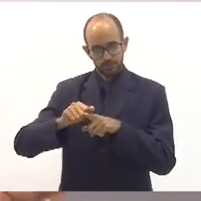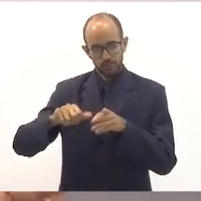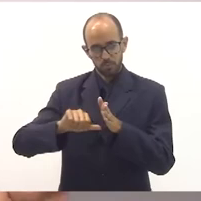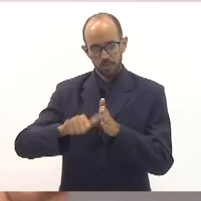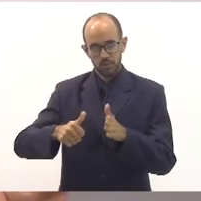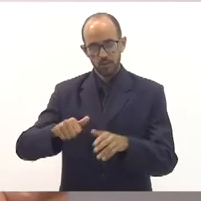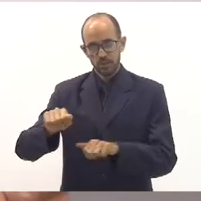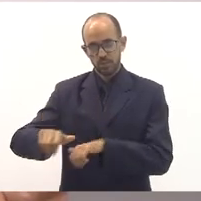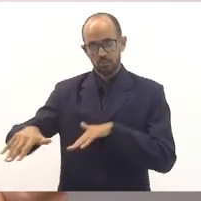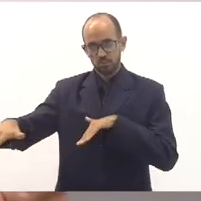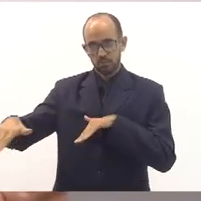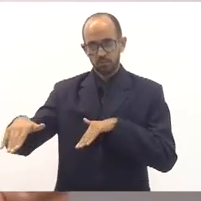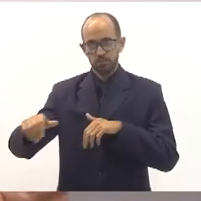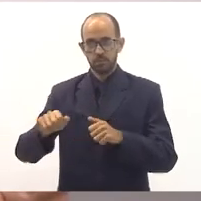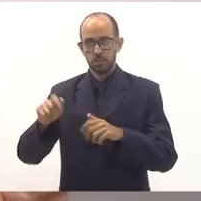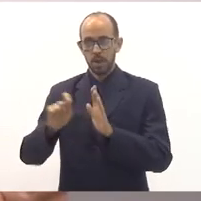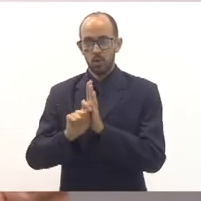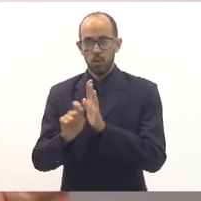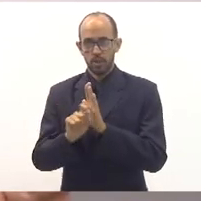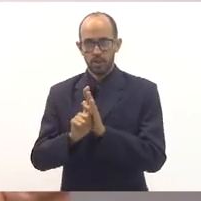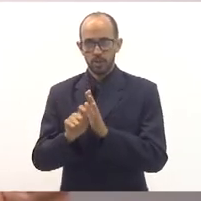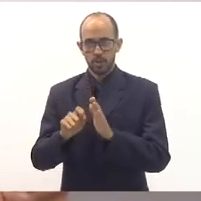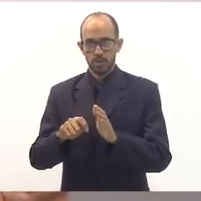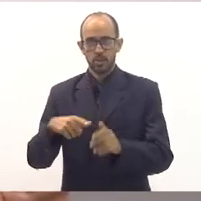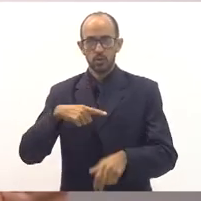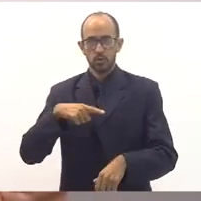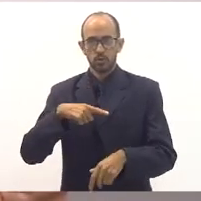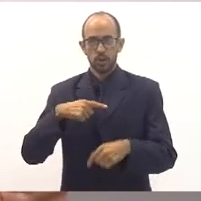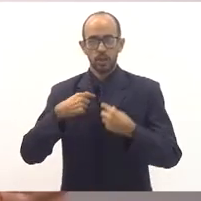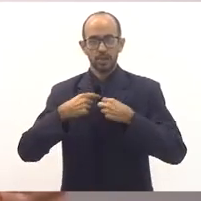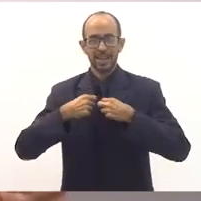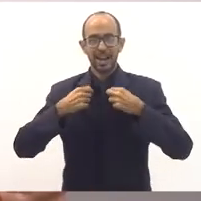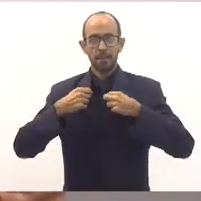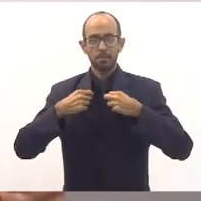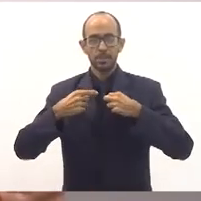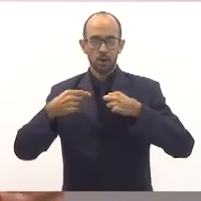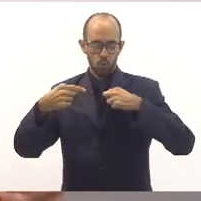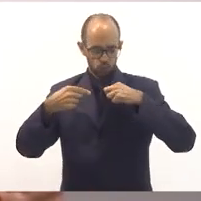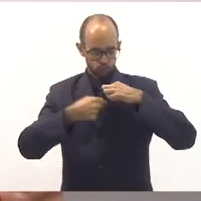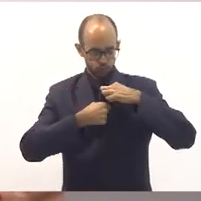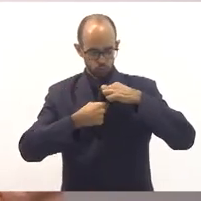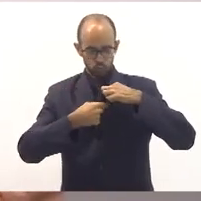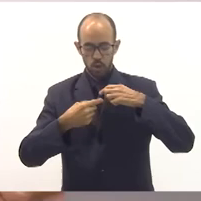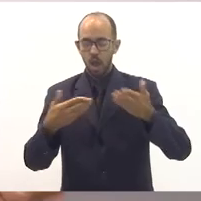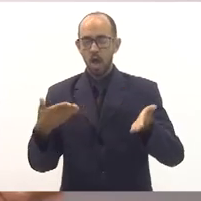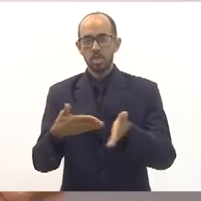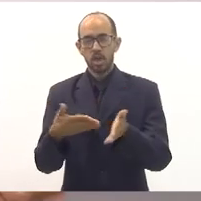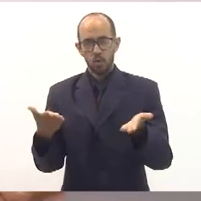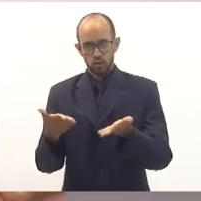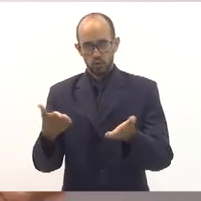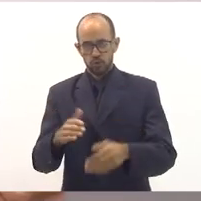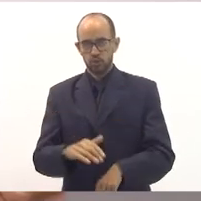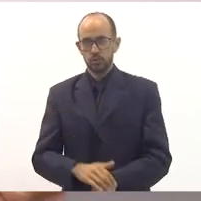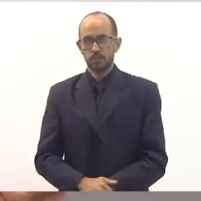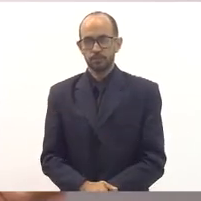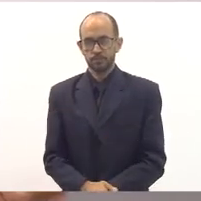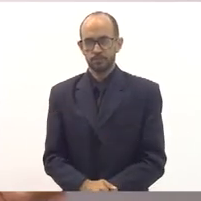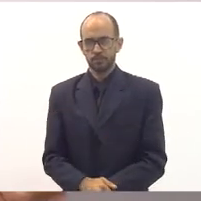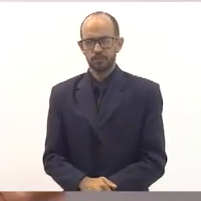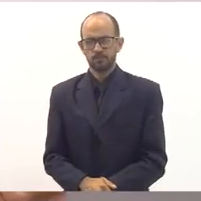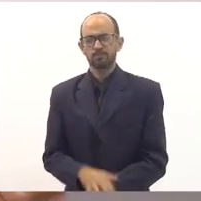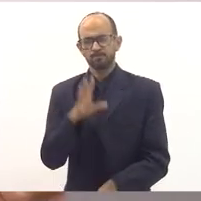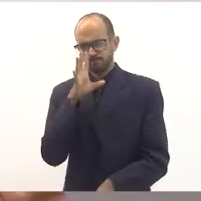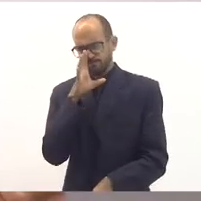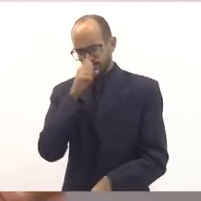na marcha da maconha se eu não me engano eu tenho essa camisa furada até hoje com muito orgulho e bravamente